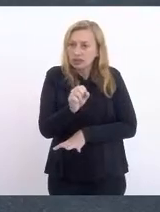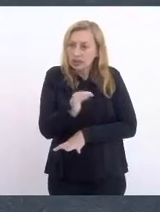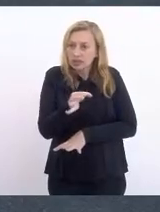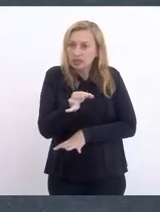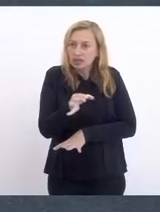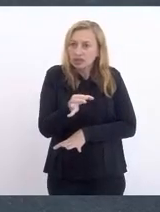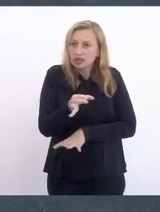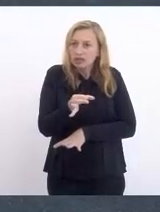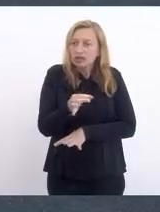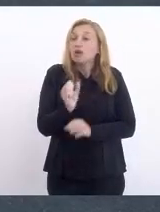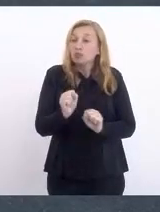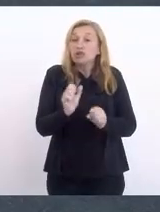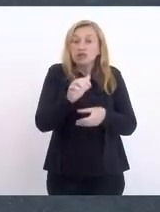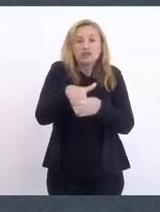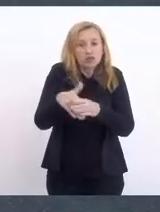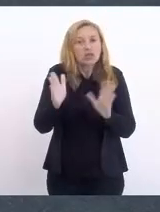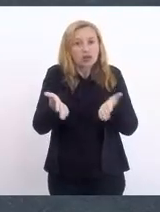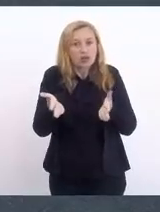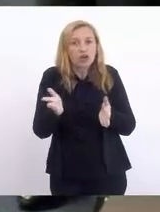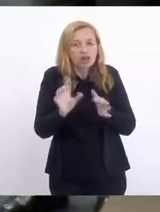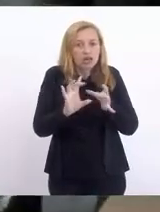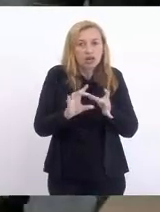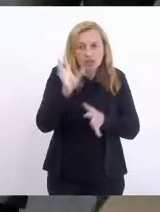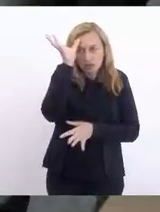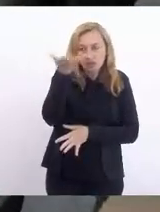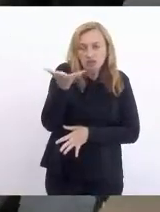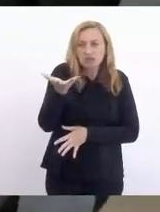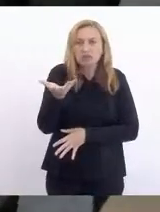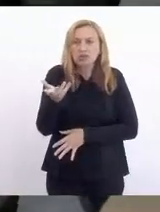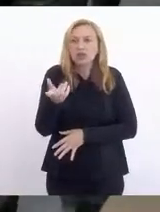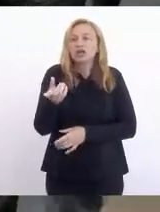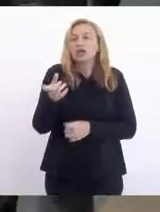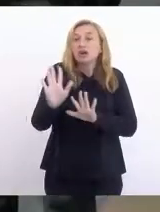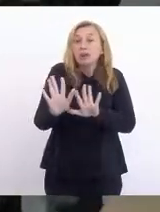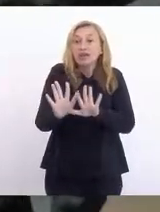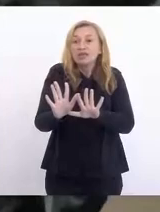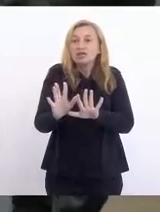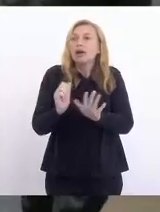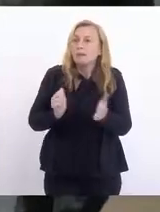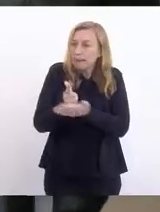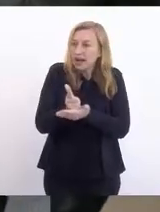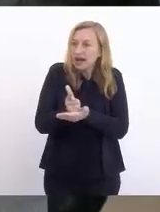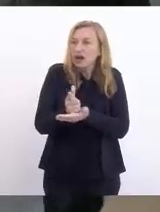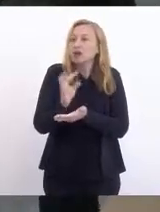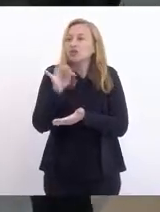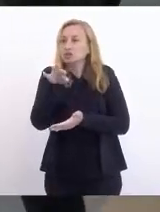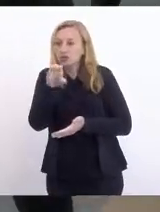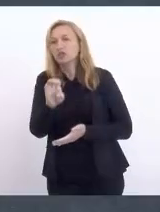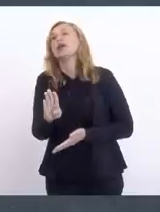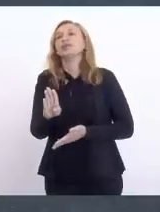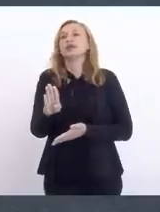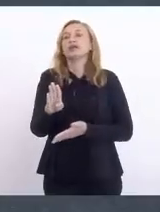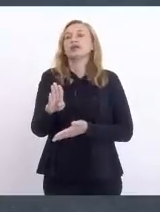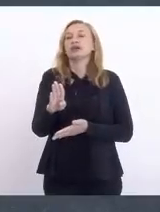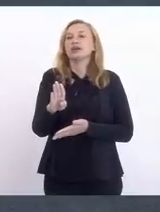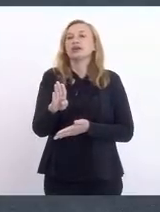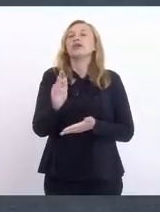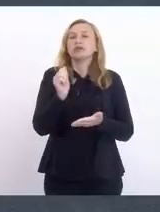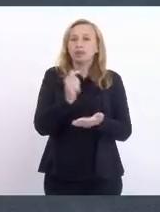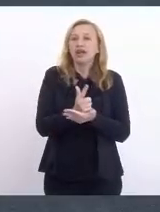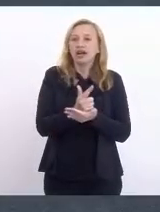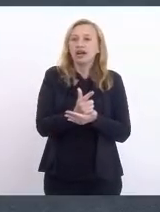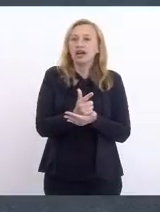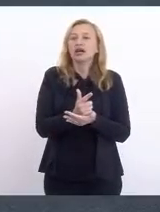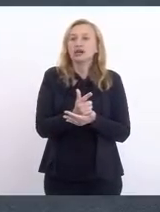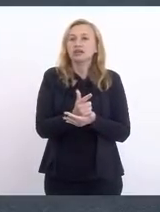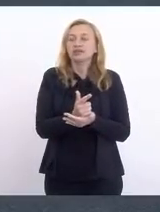né podia ser votado e resolvido isso não e esse é um dado mas importa é pagar os telefones que importa a pagar o auxílio